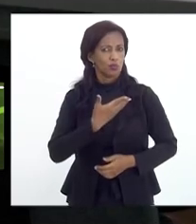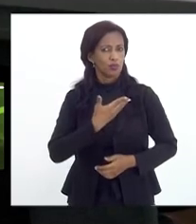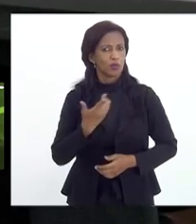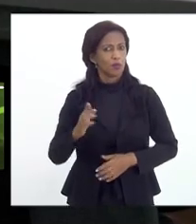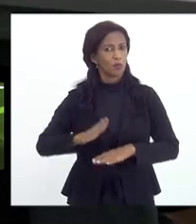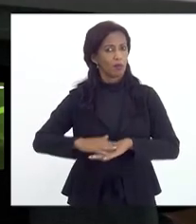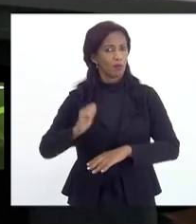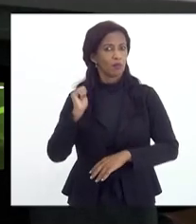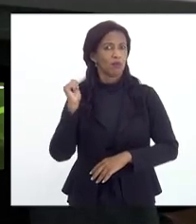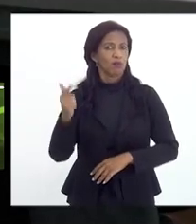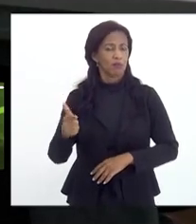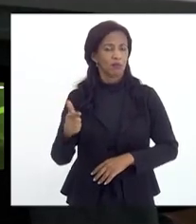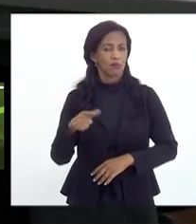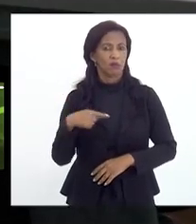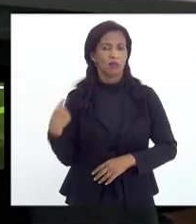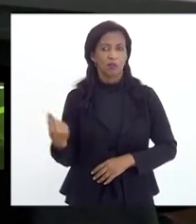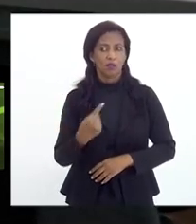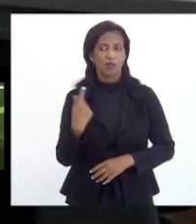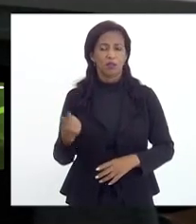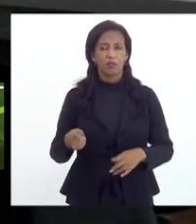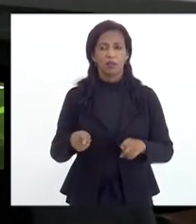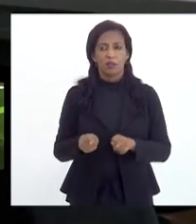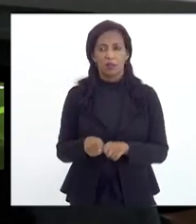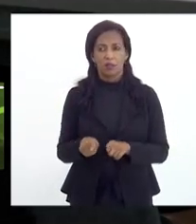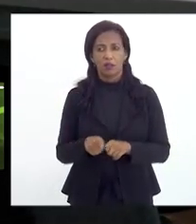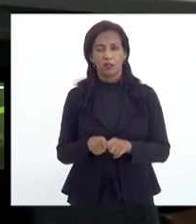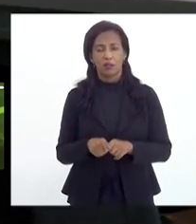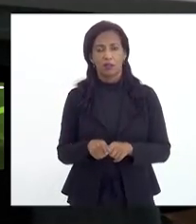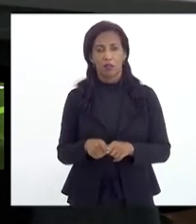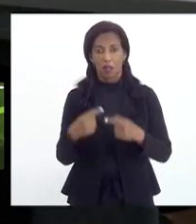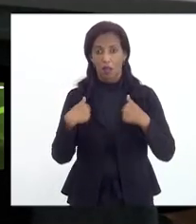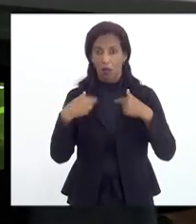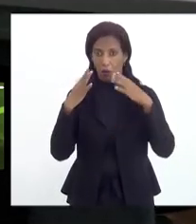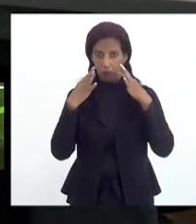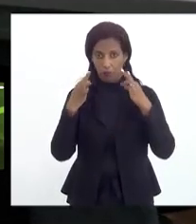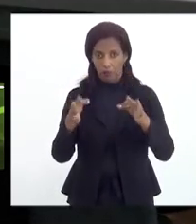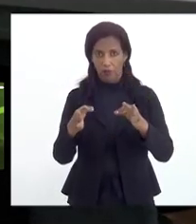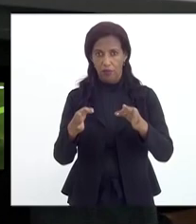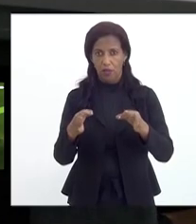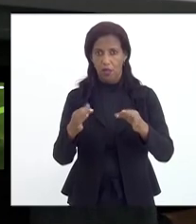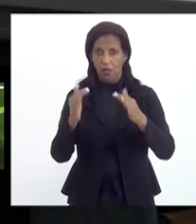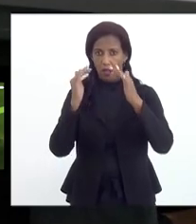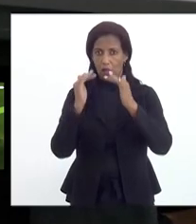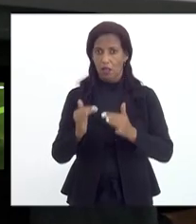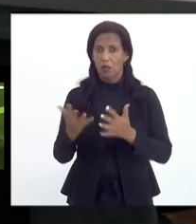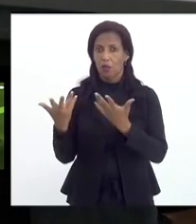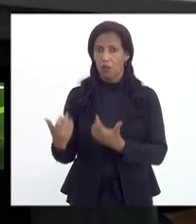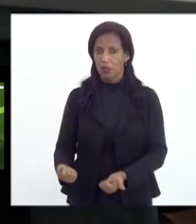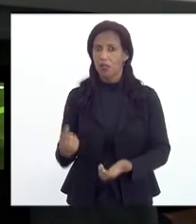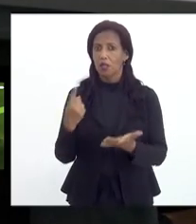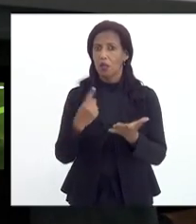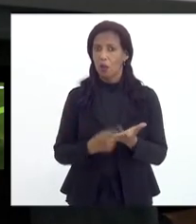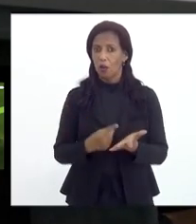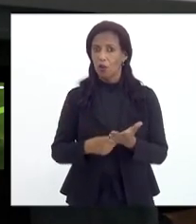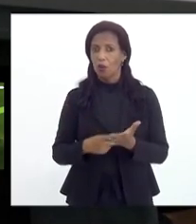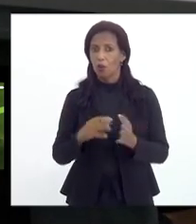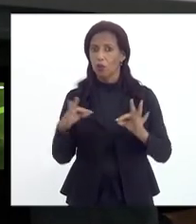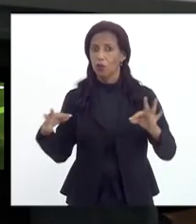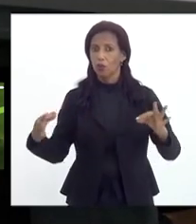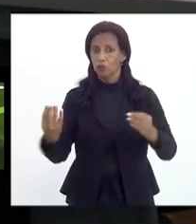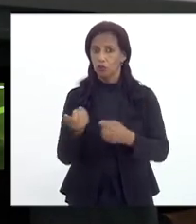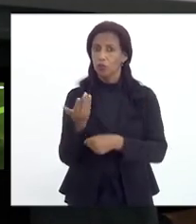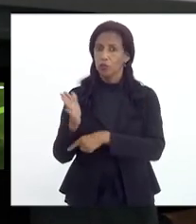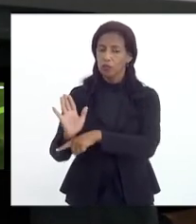do que isso E a gente Não Ao meu ver Não cumprir Um acordo Que a gente está Falando aqui É onde todo mundo Vai ser